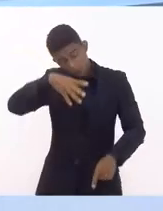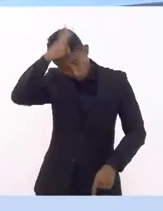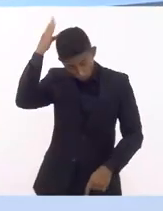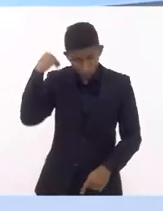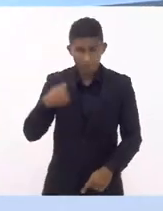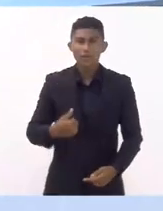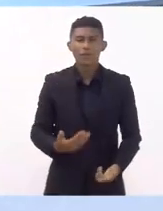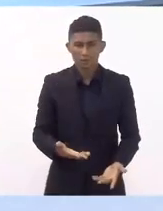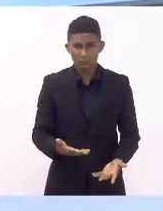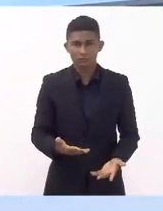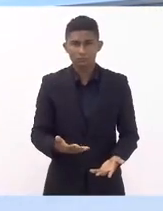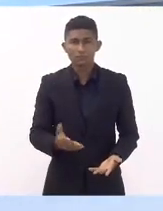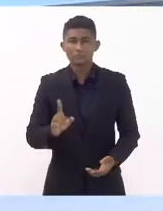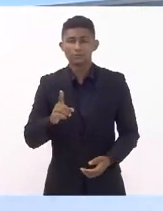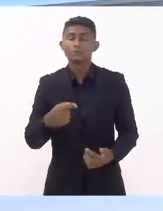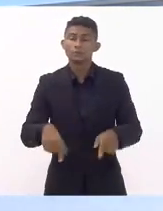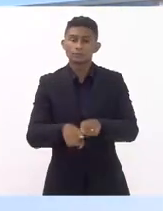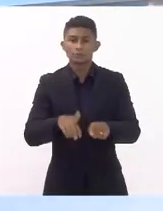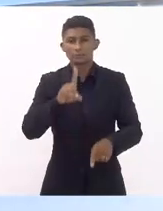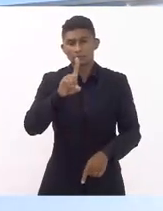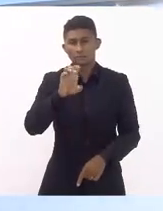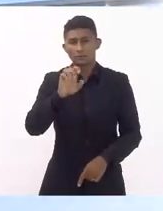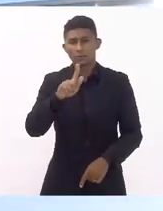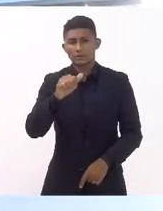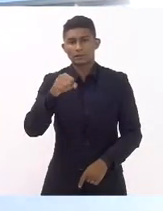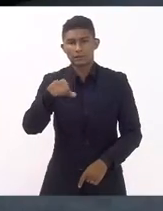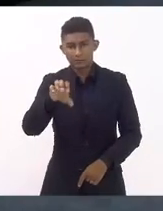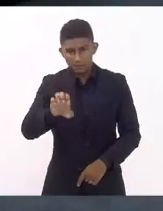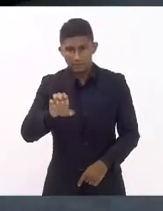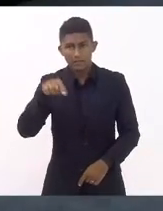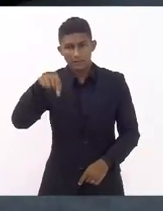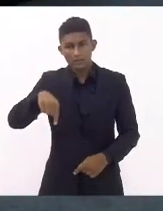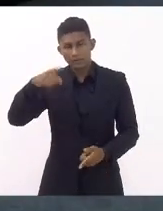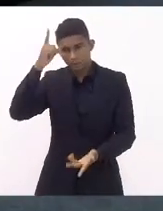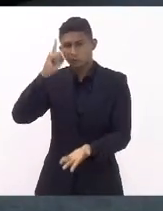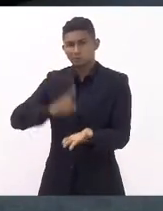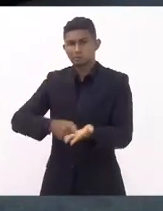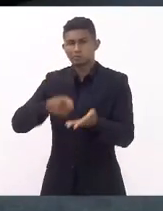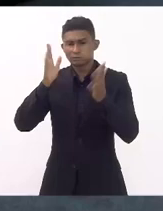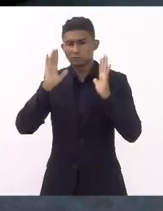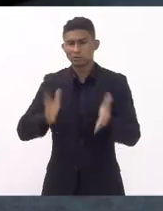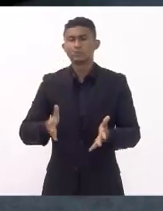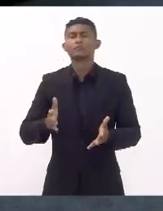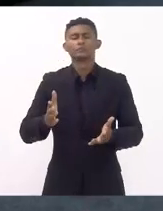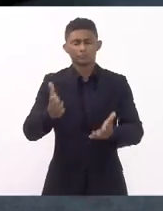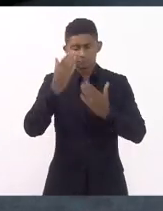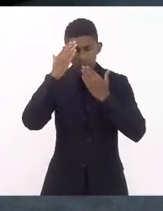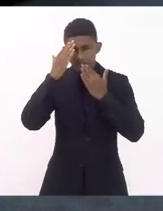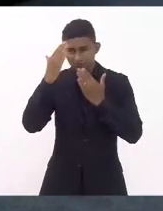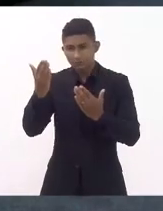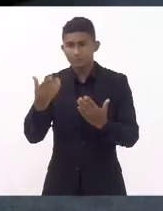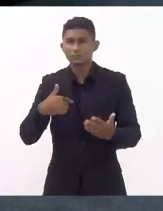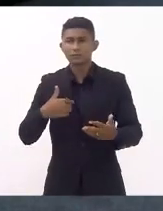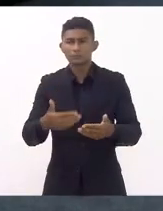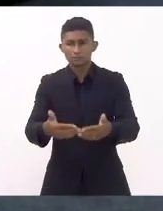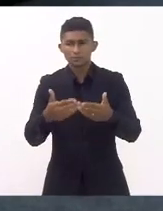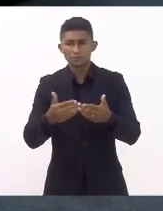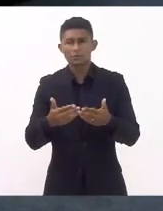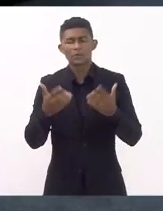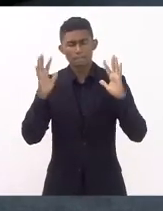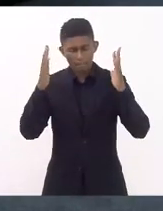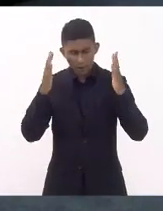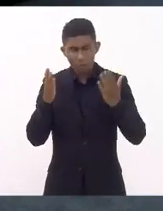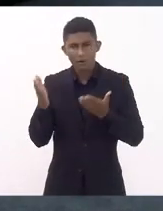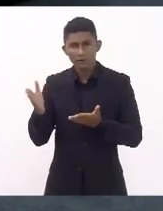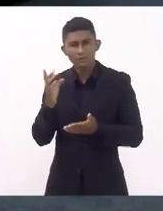Militar e agentes do DEGAS. Então, aqui está o acordo feito. Quero agradecer e pedir uma salva de palmas para a deputada Marta